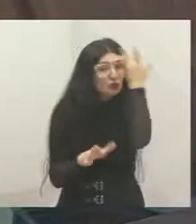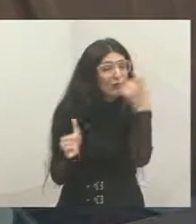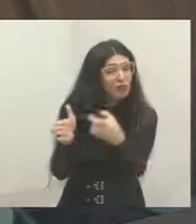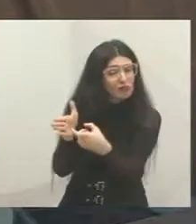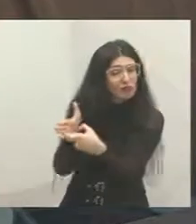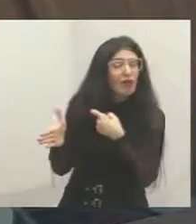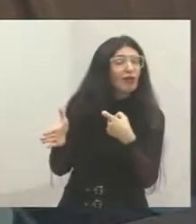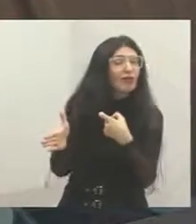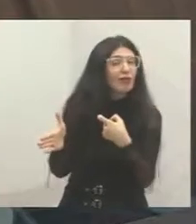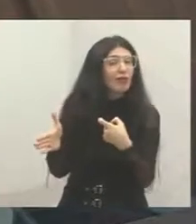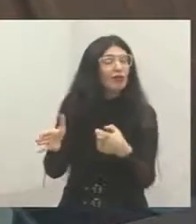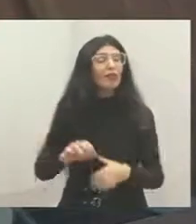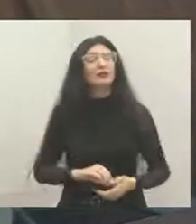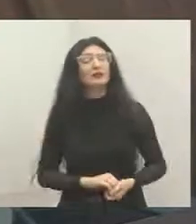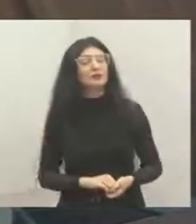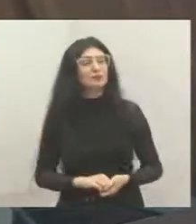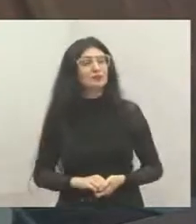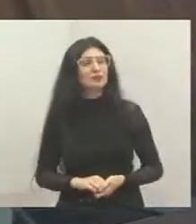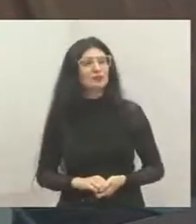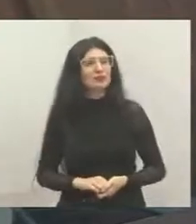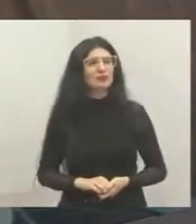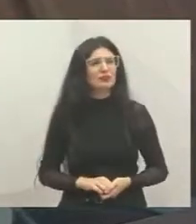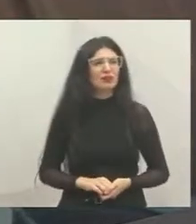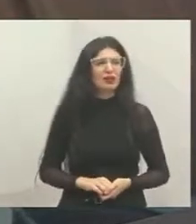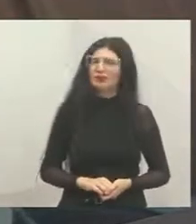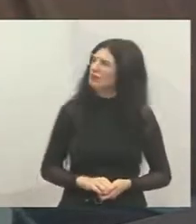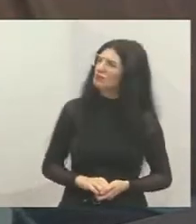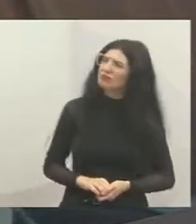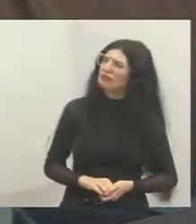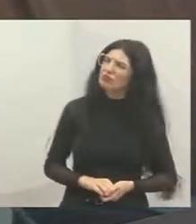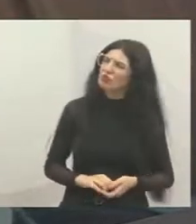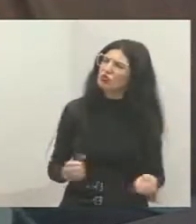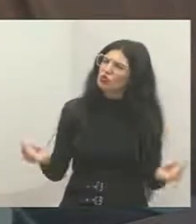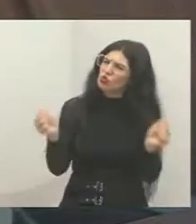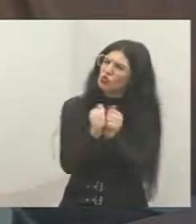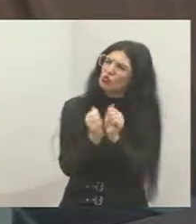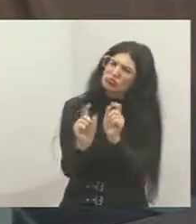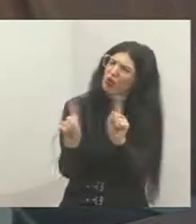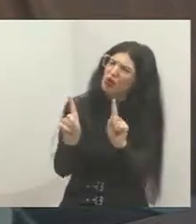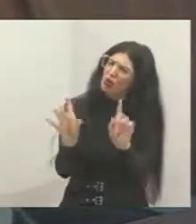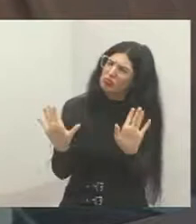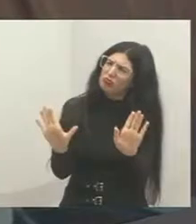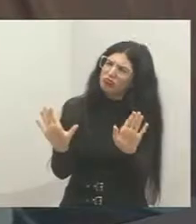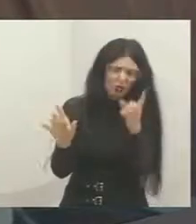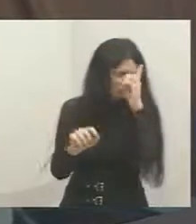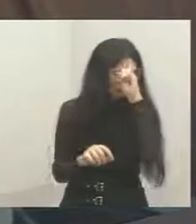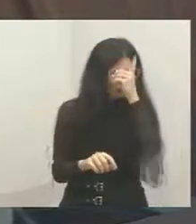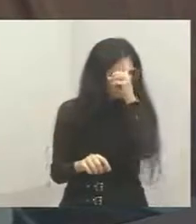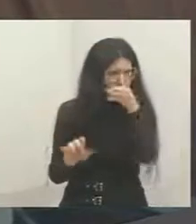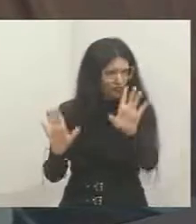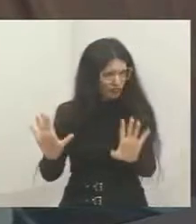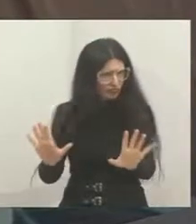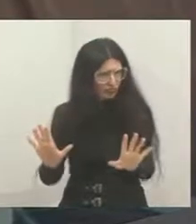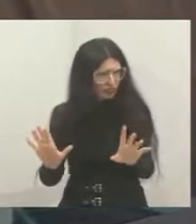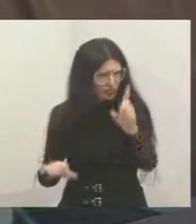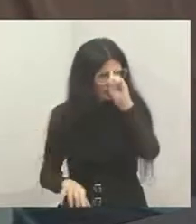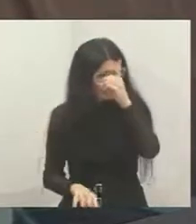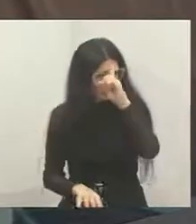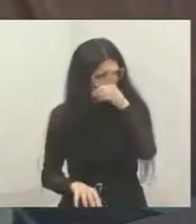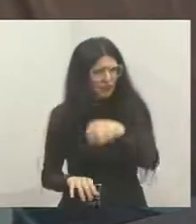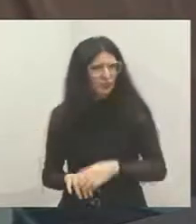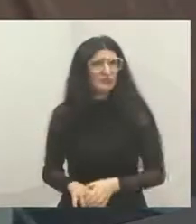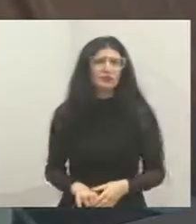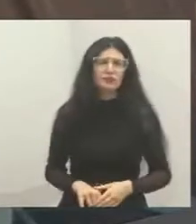Então, aqui não aparece isso, Reinaldo, porque quando a gente tem uma discussão, um